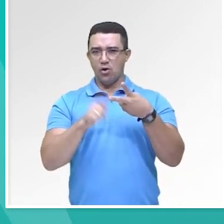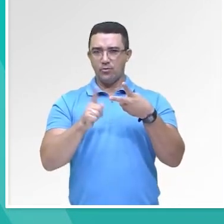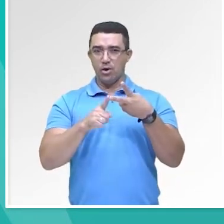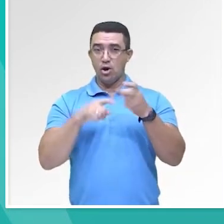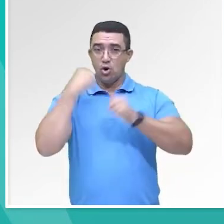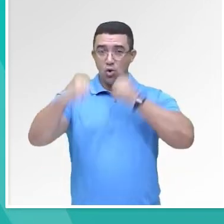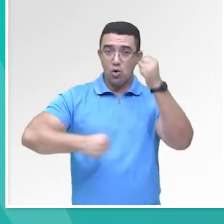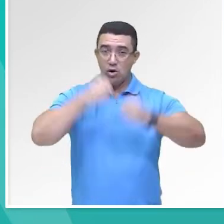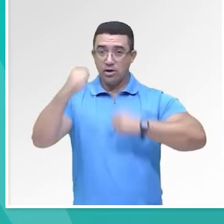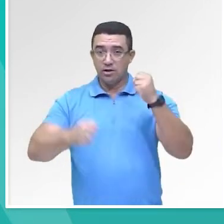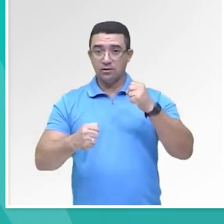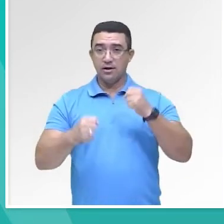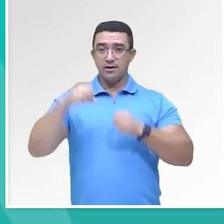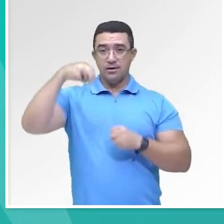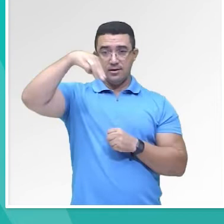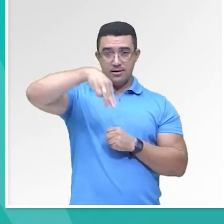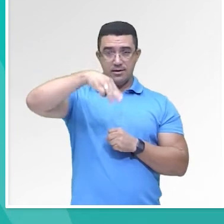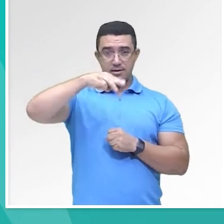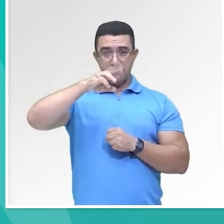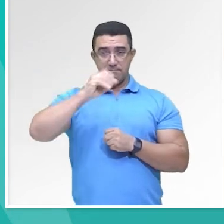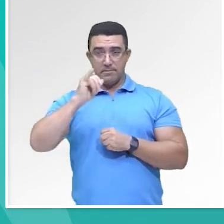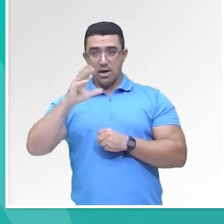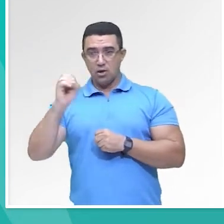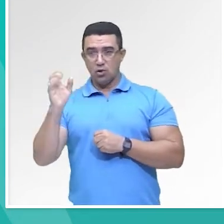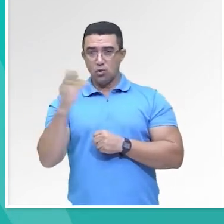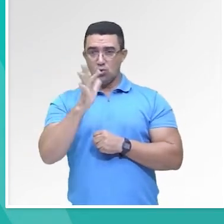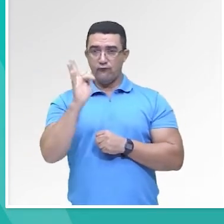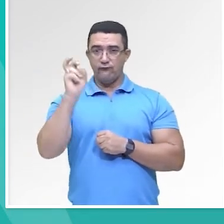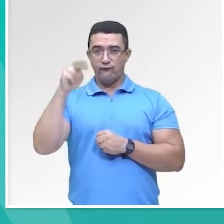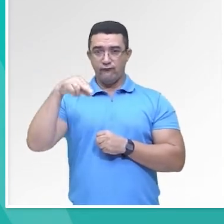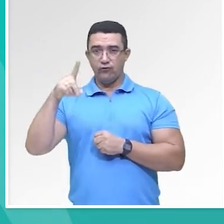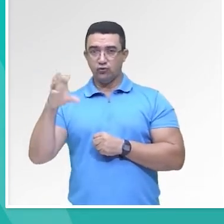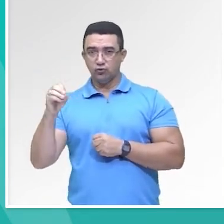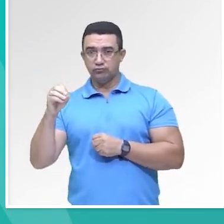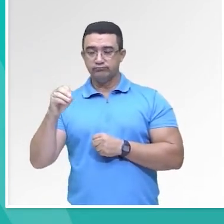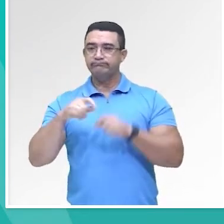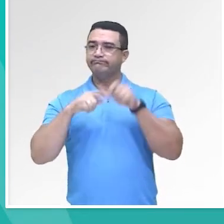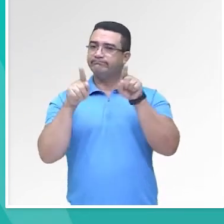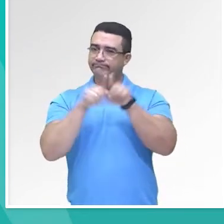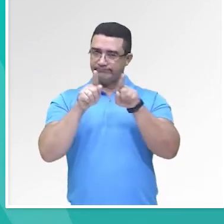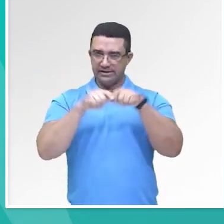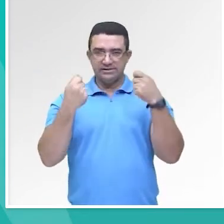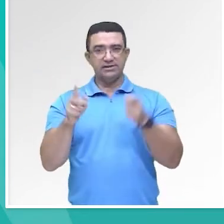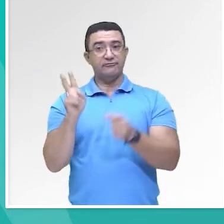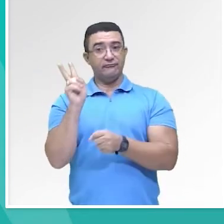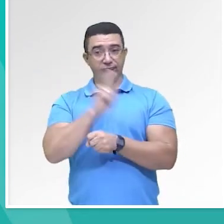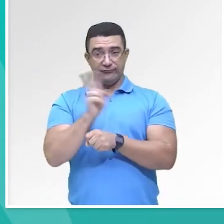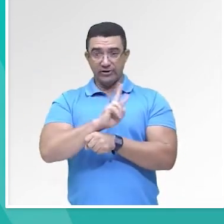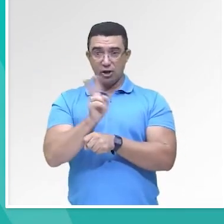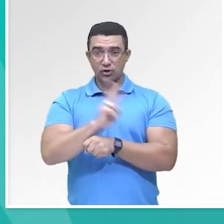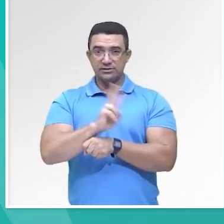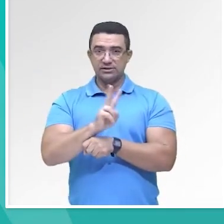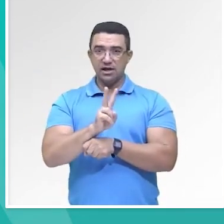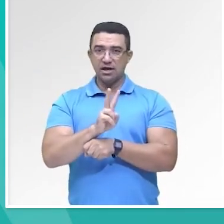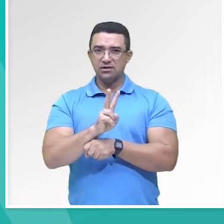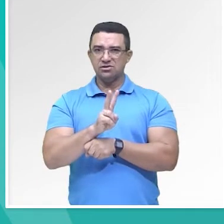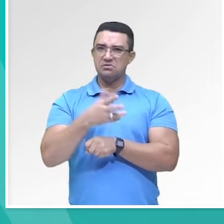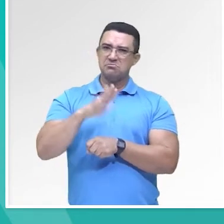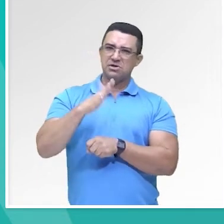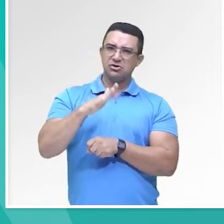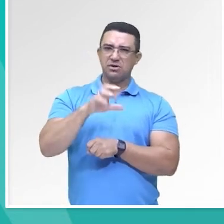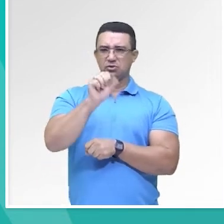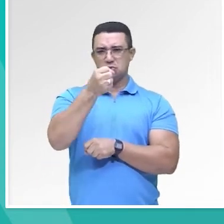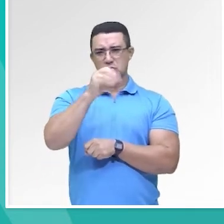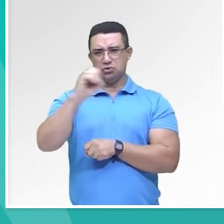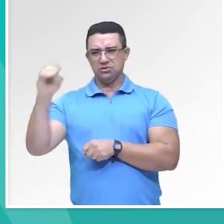Elas exigem velocidade e resistência e elas giram em torno dos 800 metros e